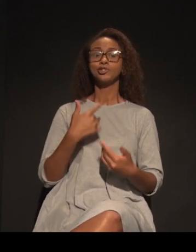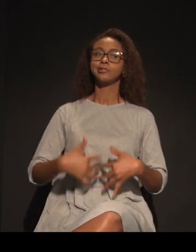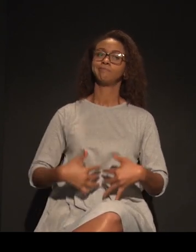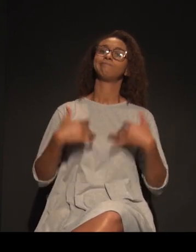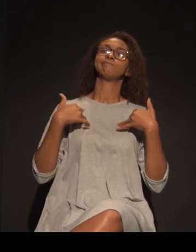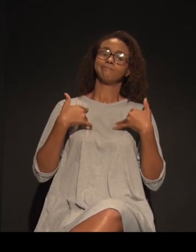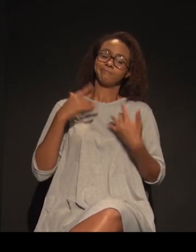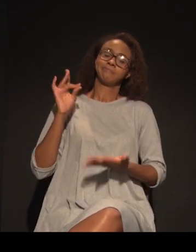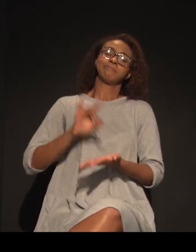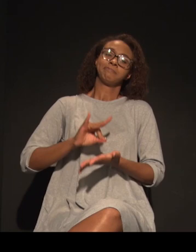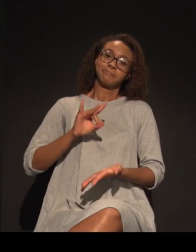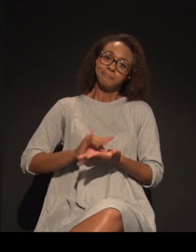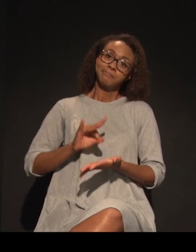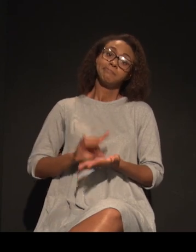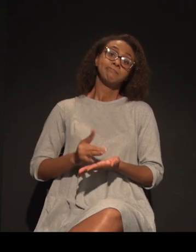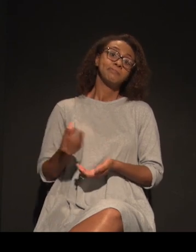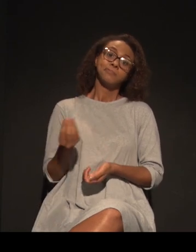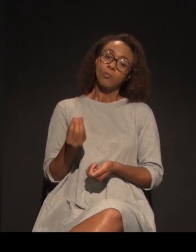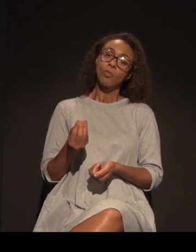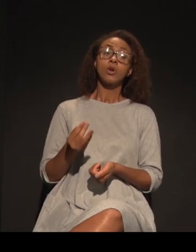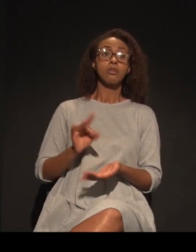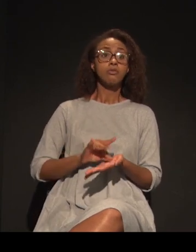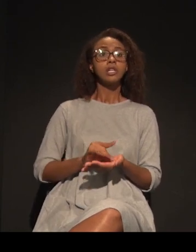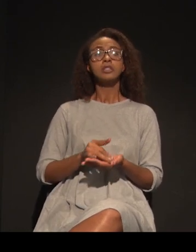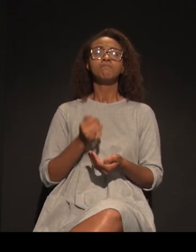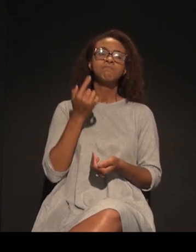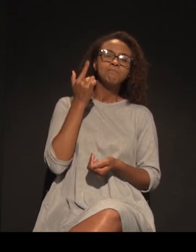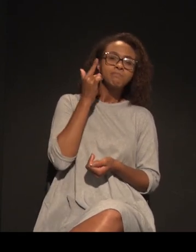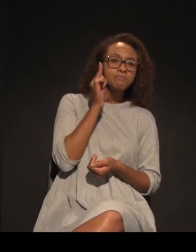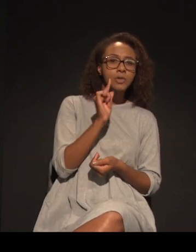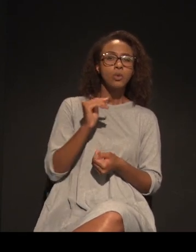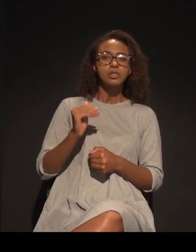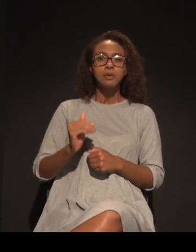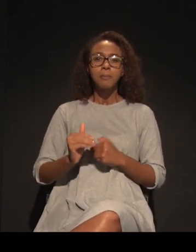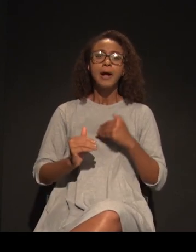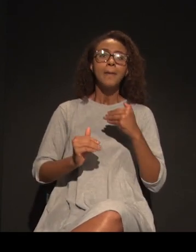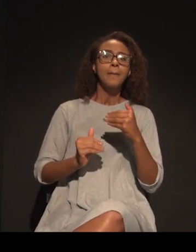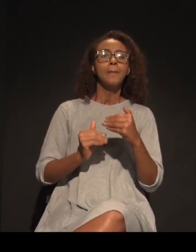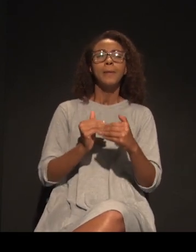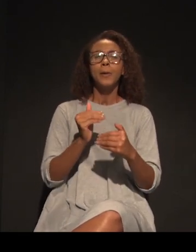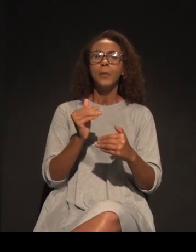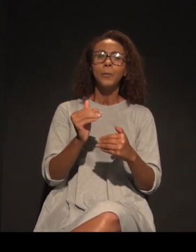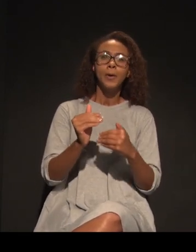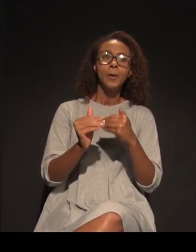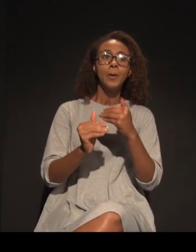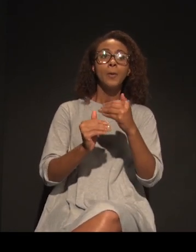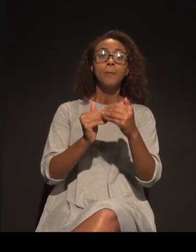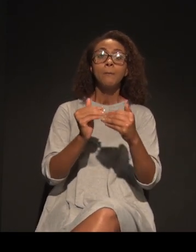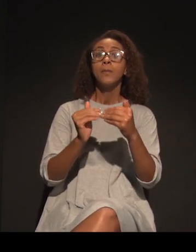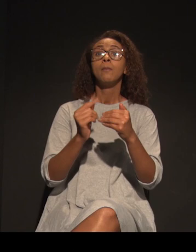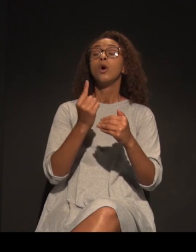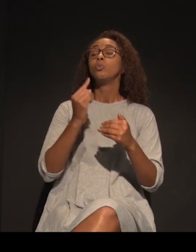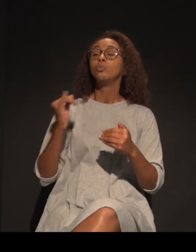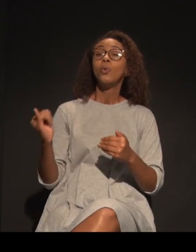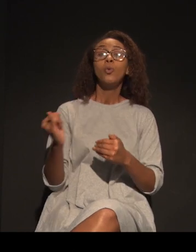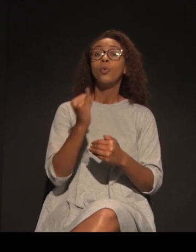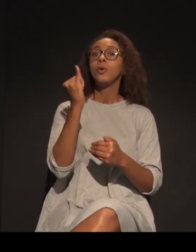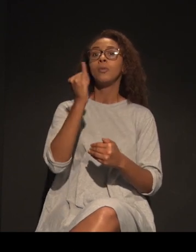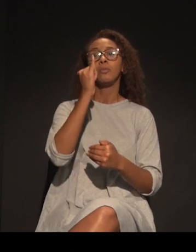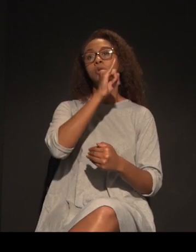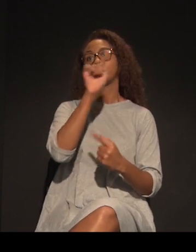feliz porque eu acho que aos poucos a gente consegue cumprir uma missão é importantíssimo brasil